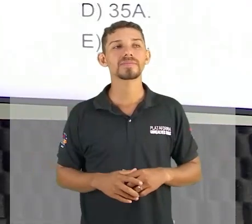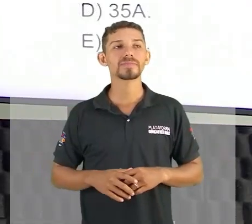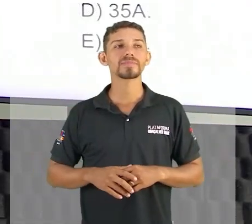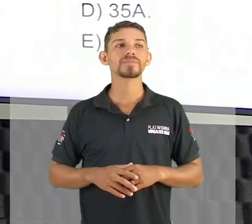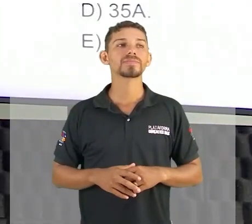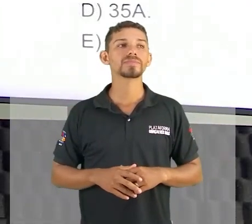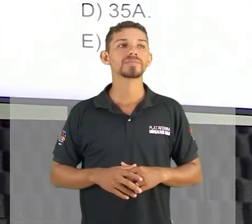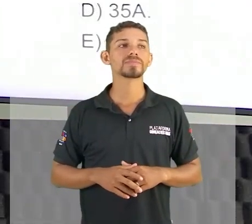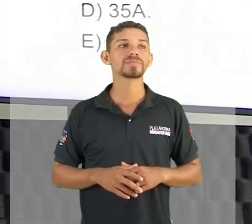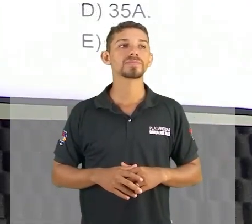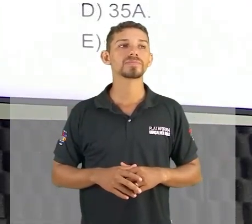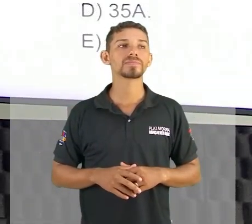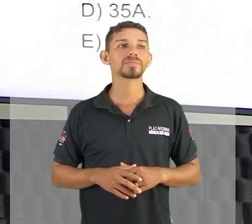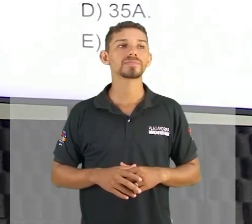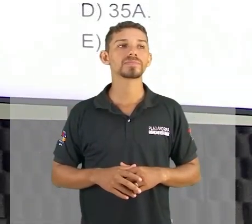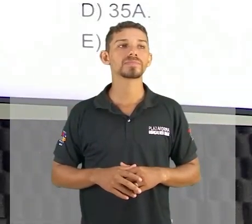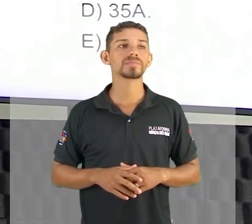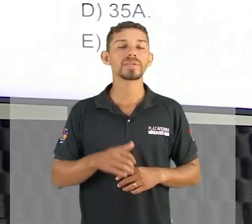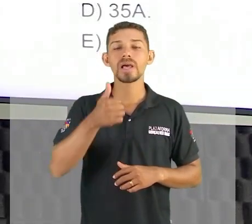a